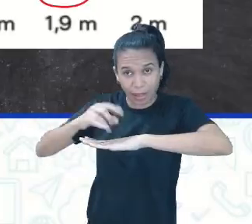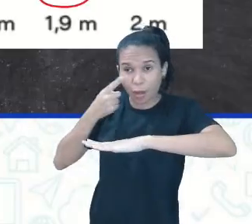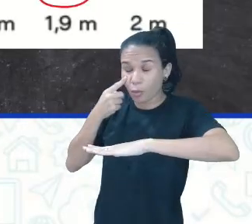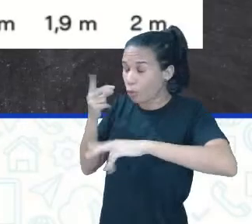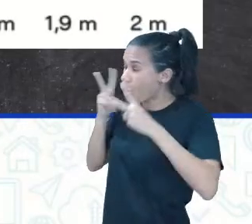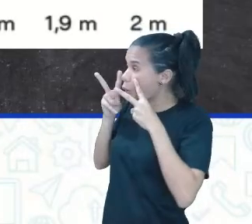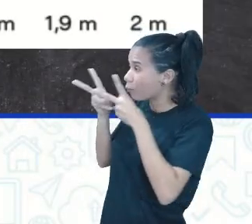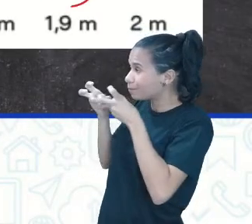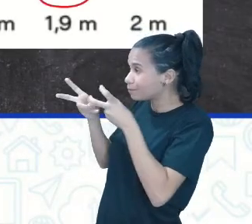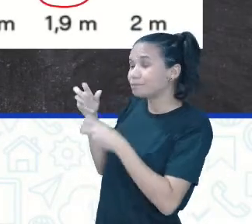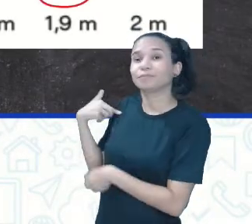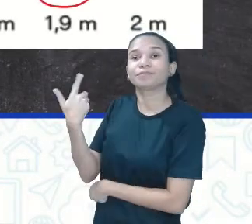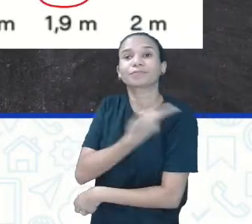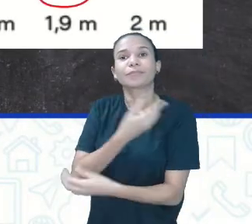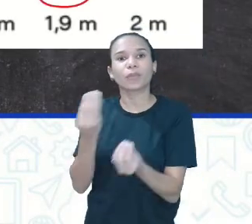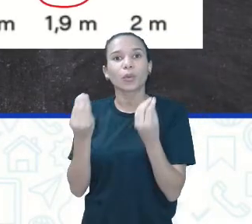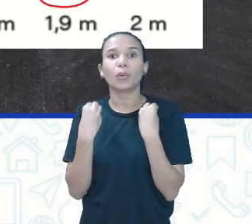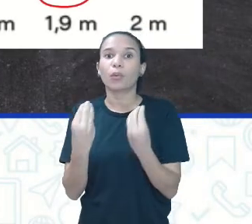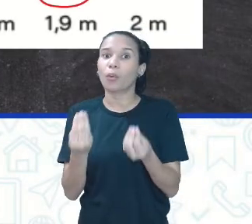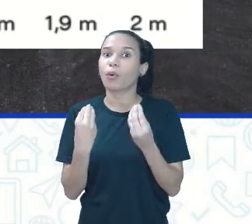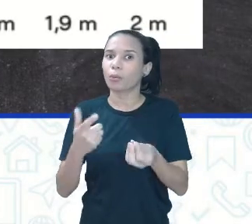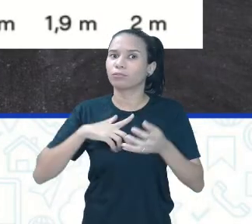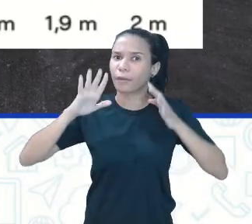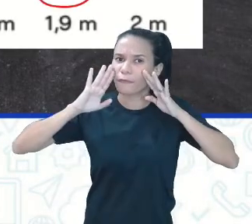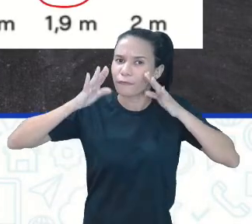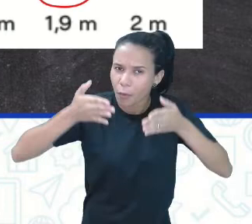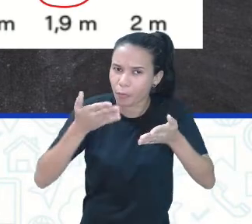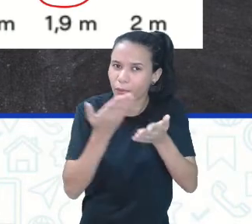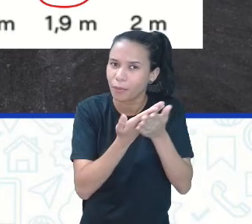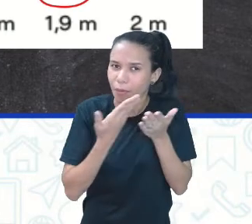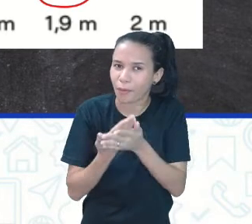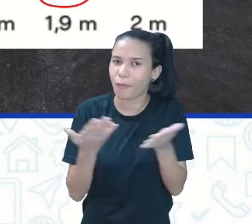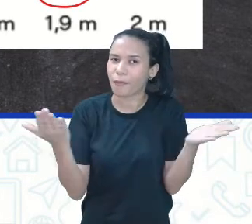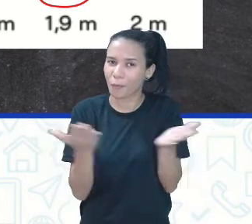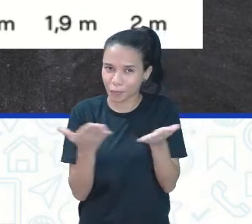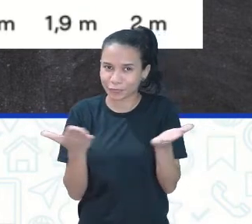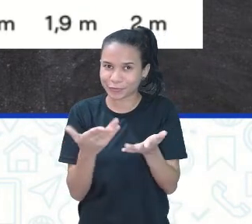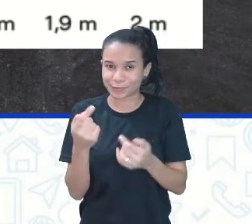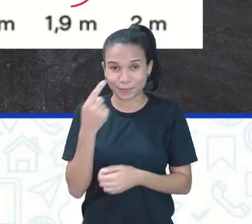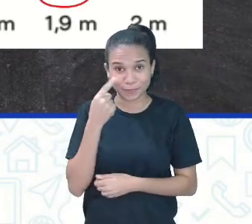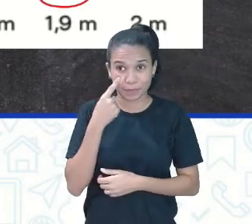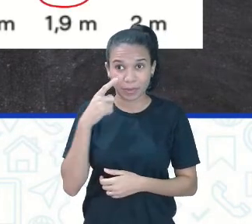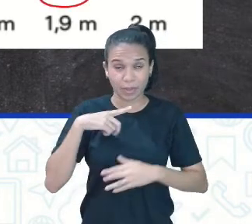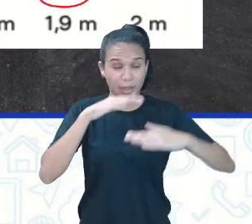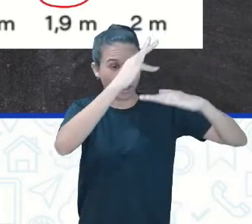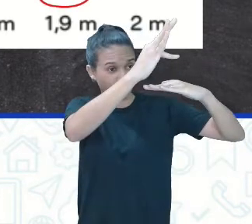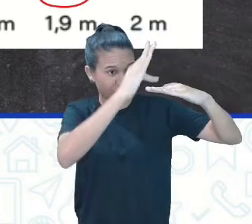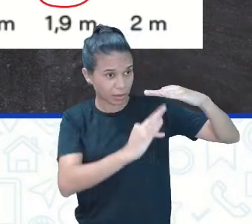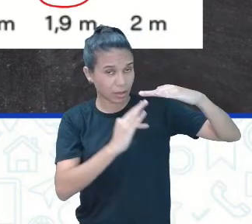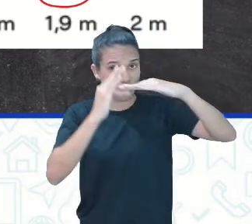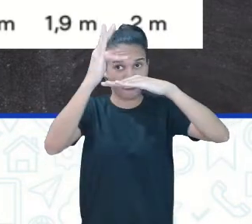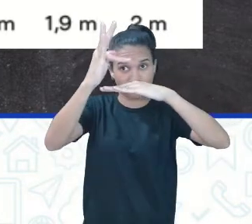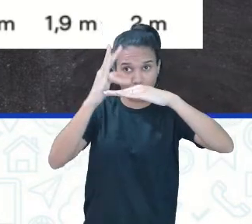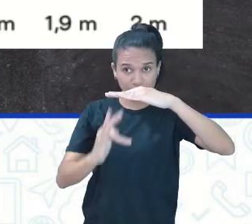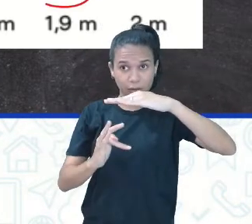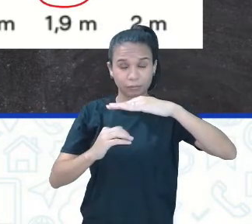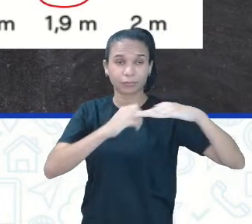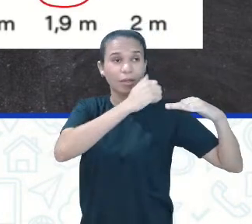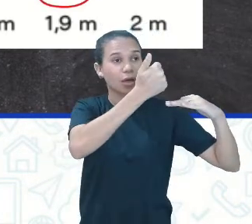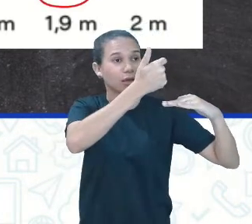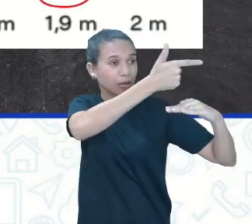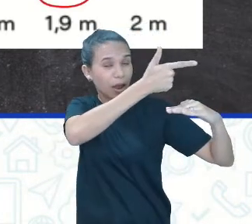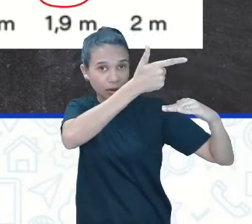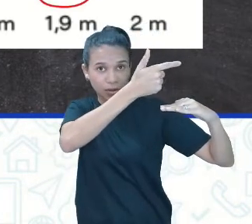como foi que a gente fez e a gente vai focar um pouco na aula de hoje. Então percebe que essas duas frações que eu tenho aqui, ó, 13